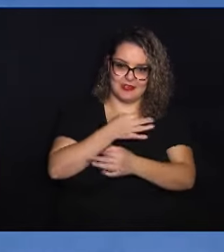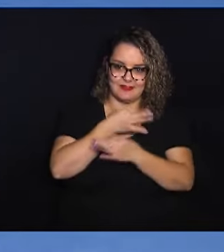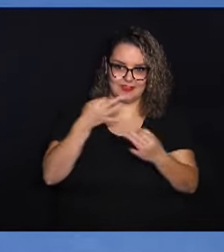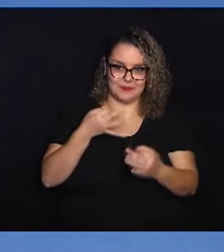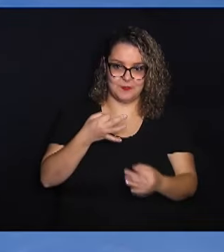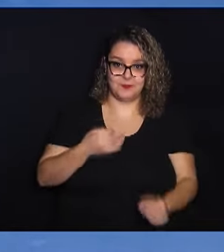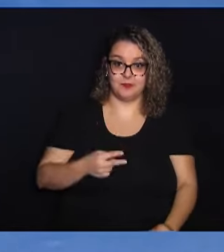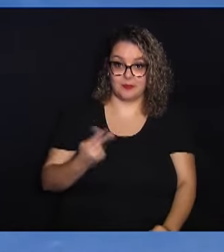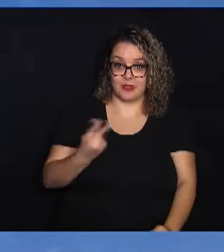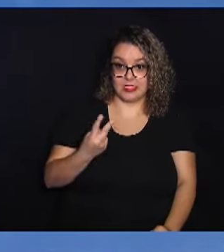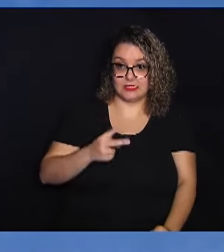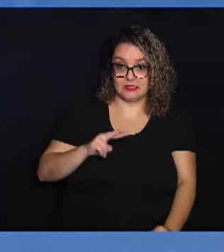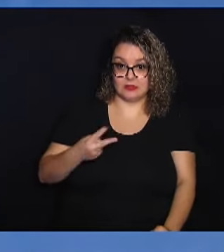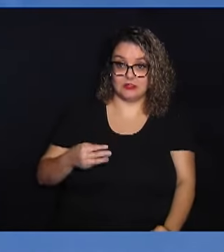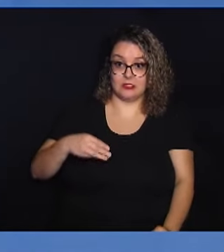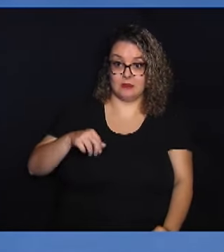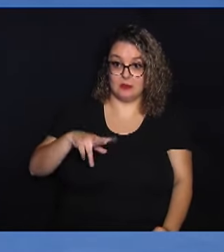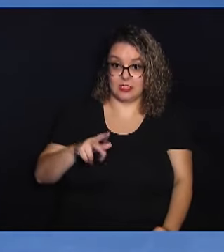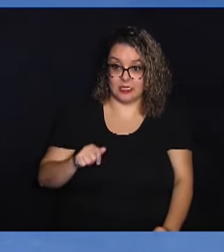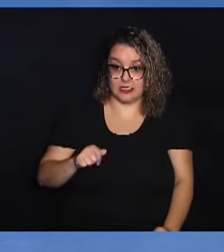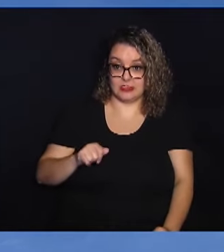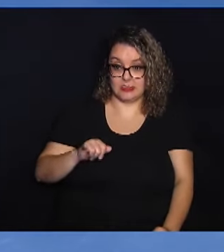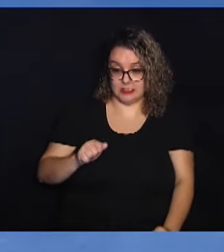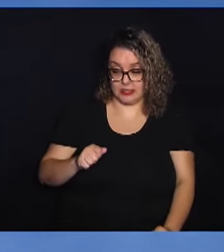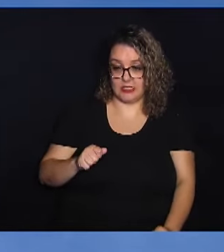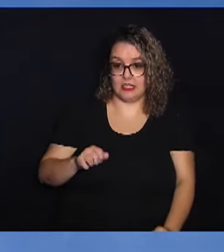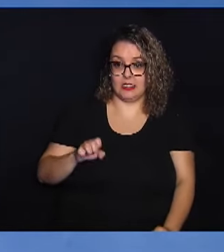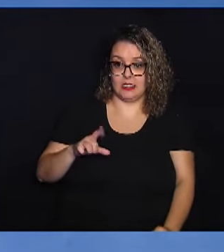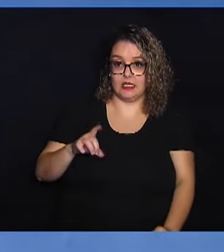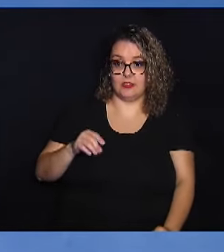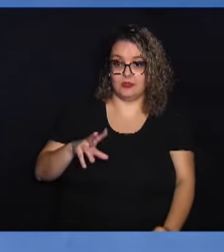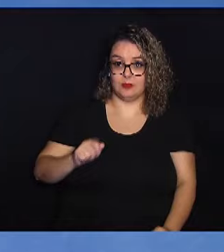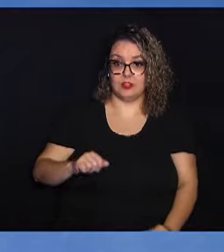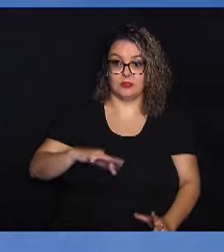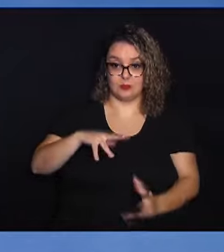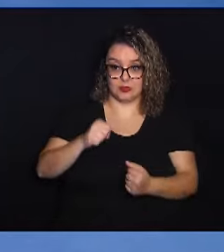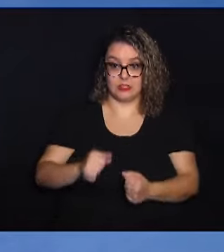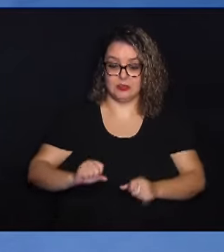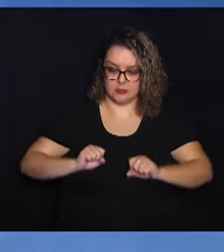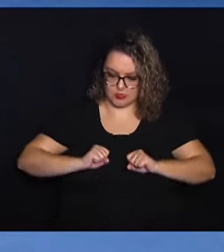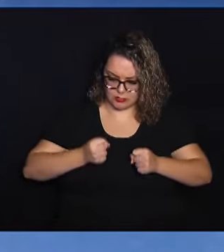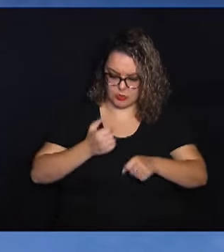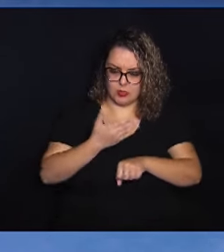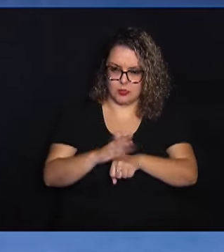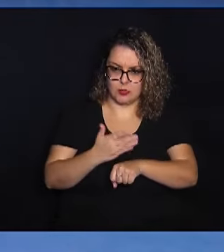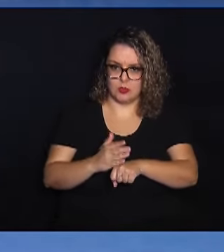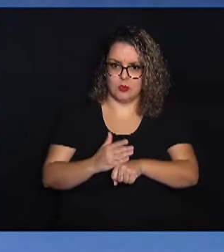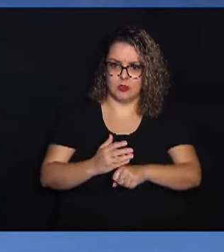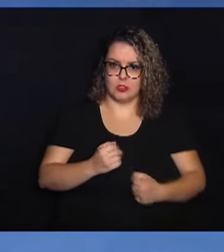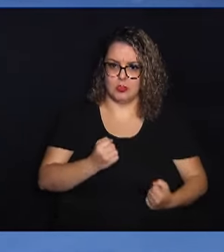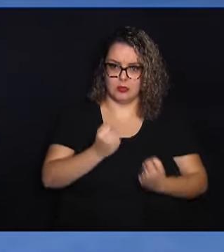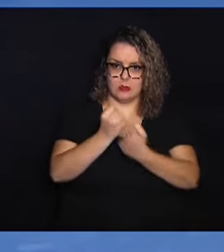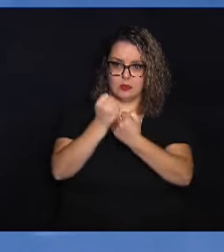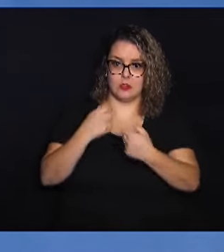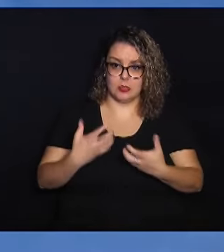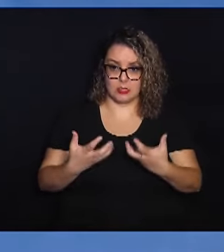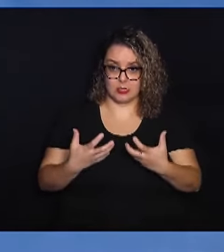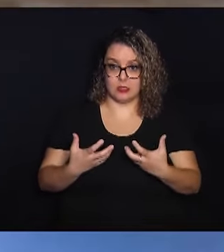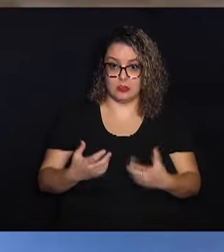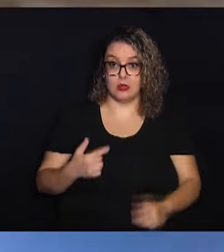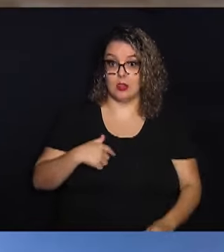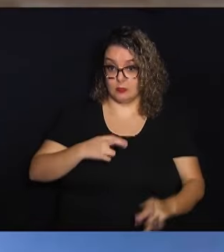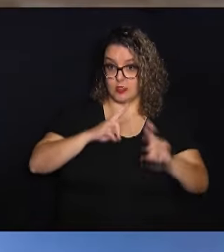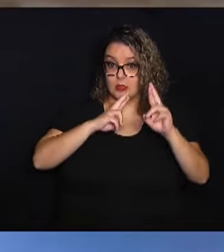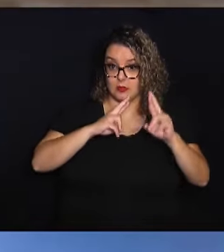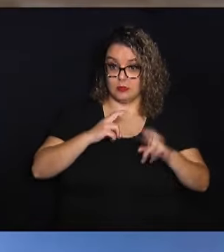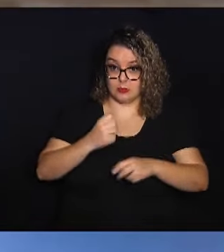a segunda vez da Maria Eduarda em um Mundial que está super dedicada nos treinos e na busca por apoio minha expectativa tá bem grande para